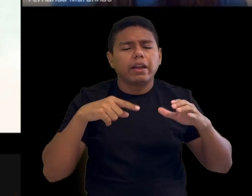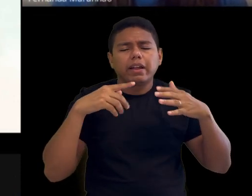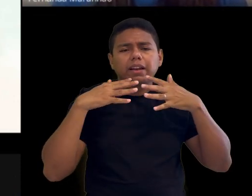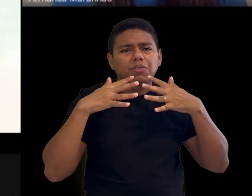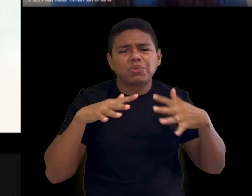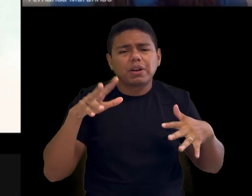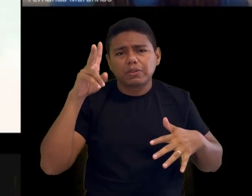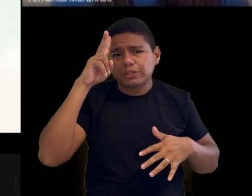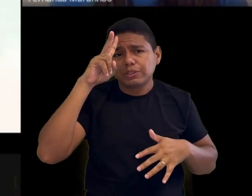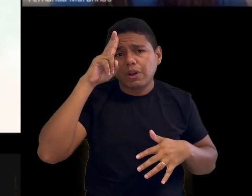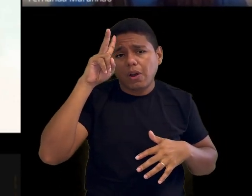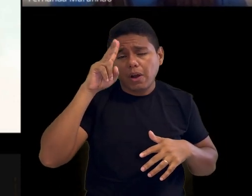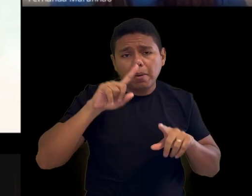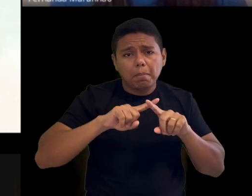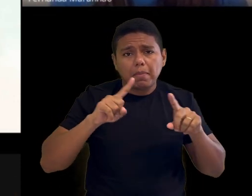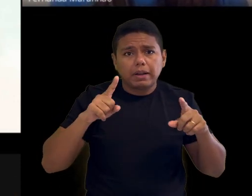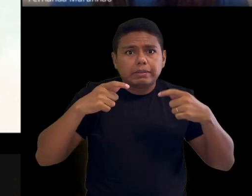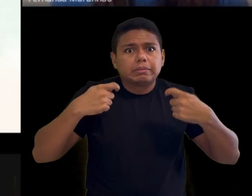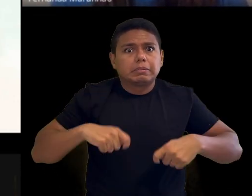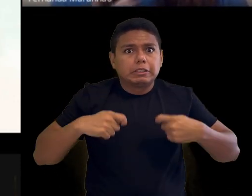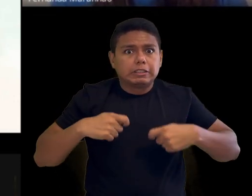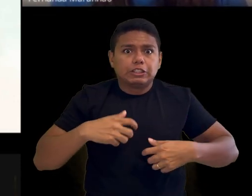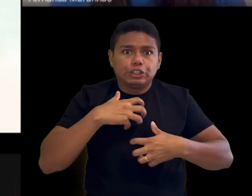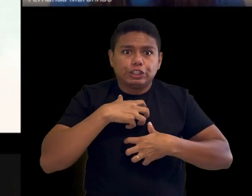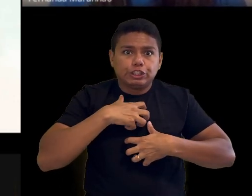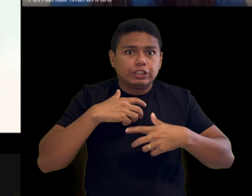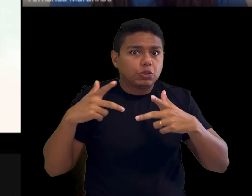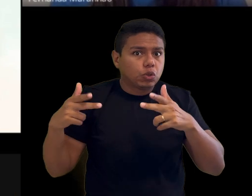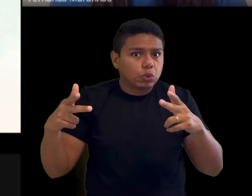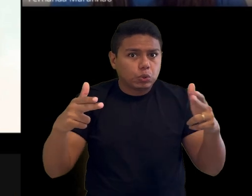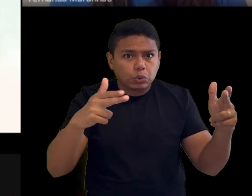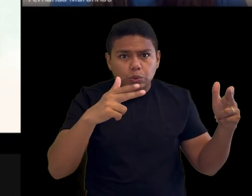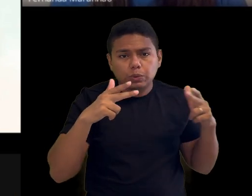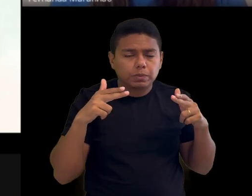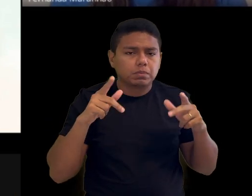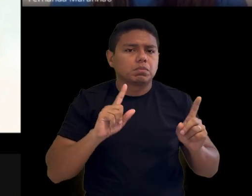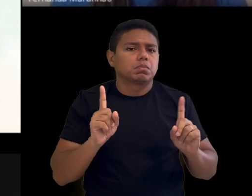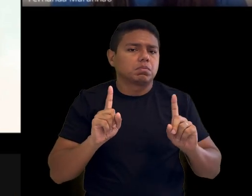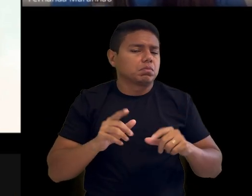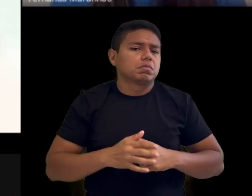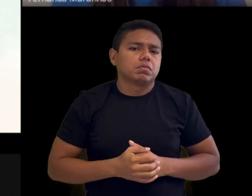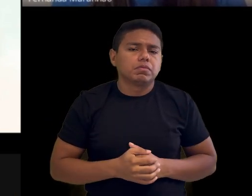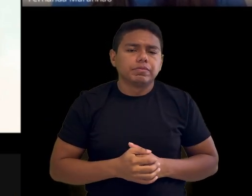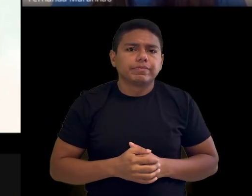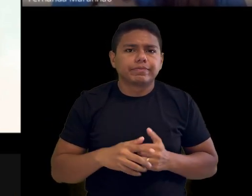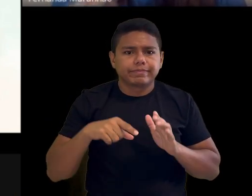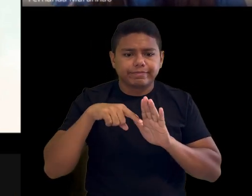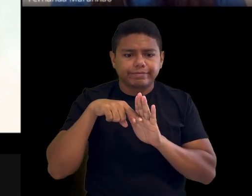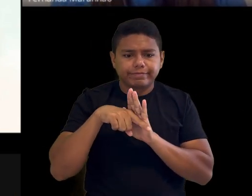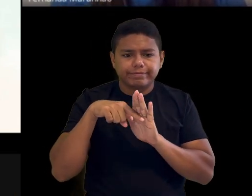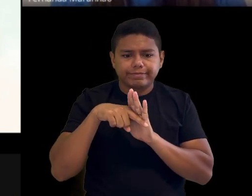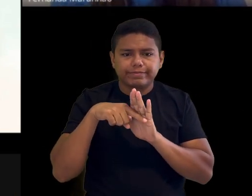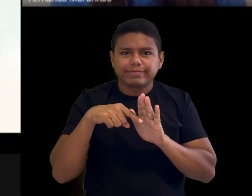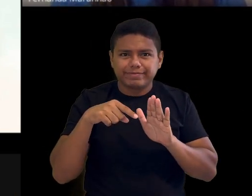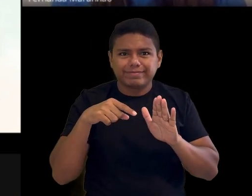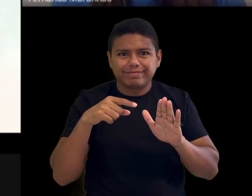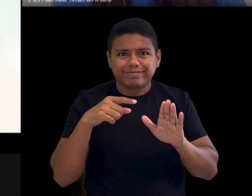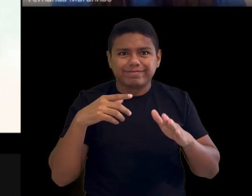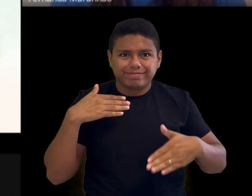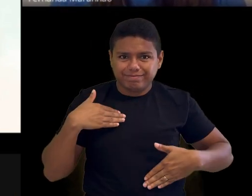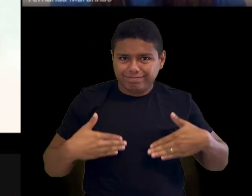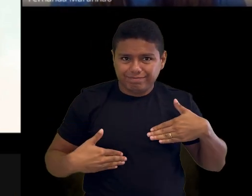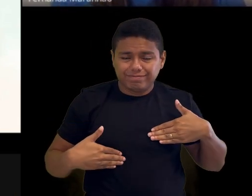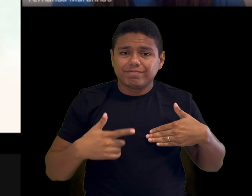dessa forma em todos os casos também. Ao exame físico de uma paciente que sangra, nós vamos ver um útero de consistência normal, de